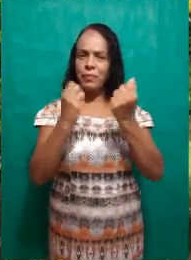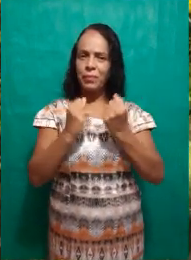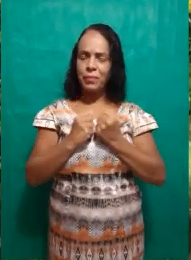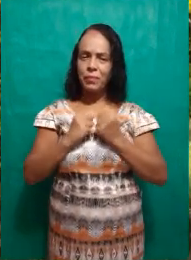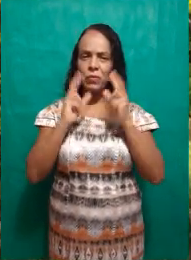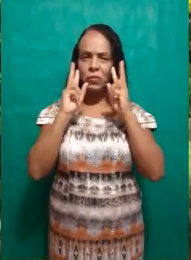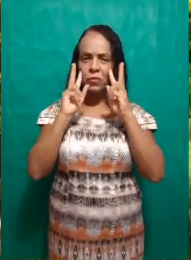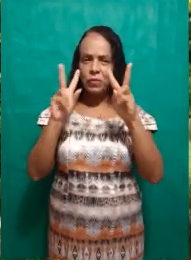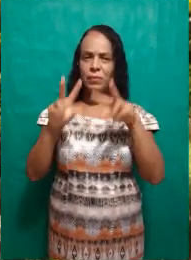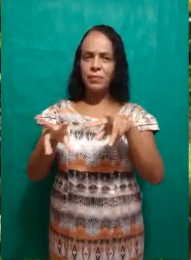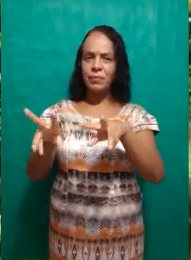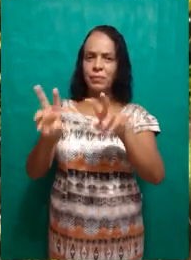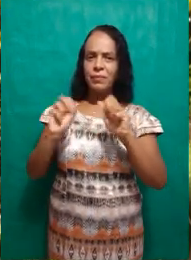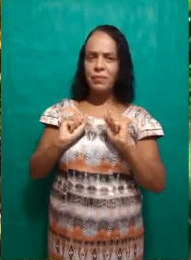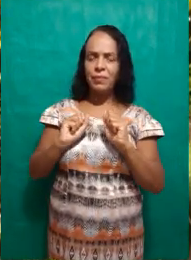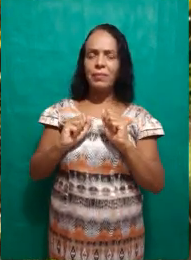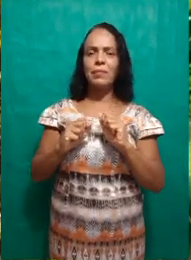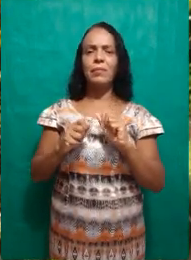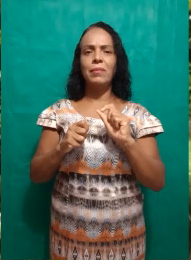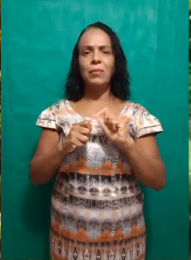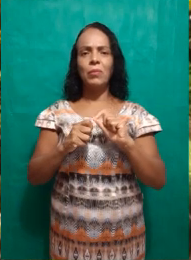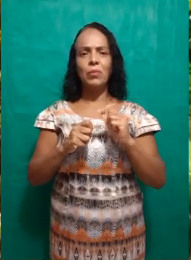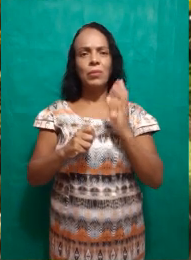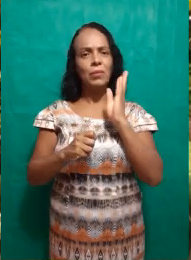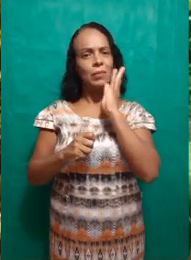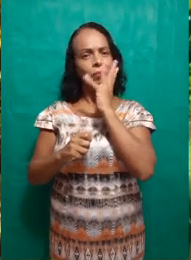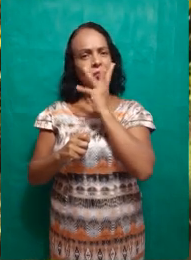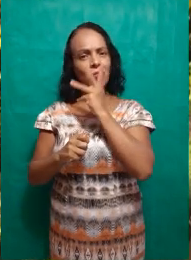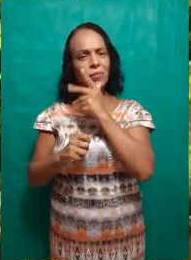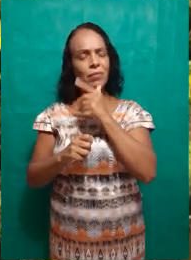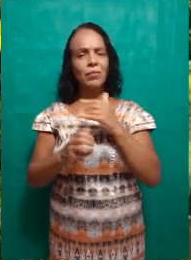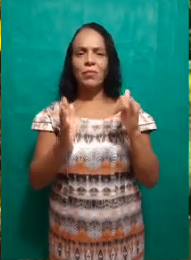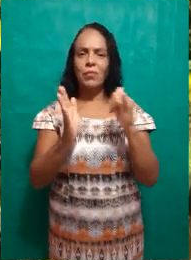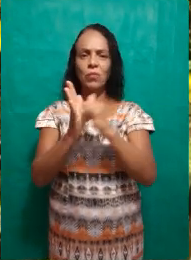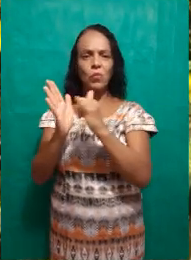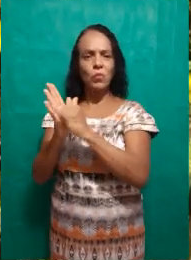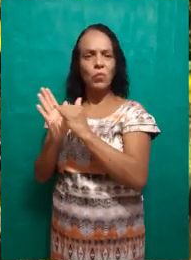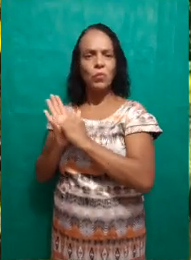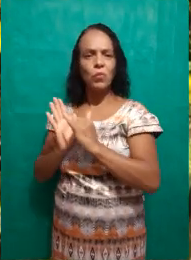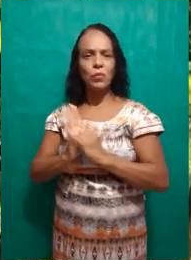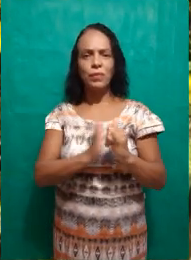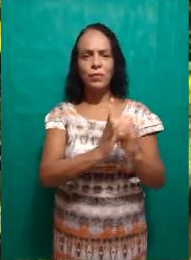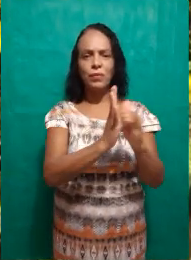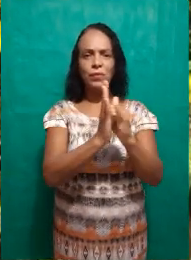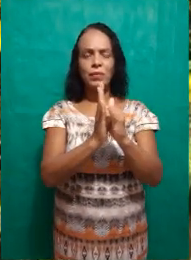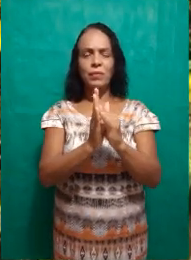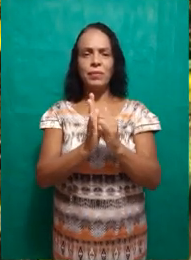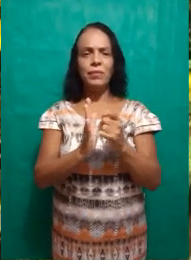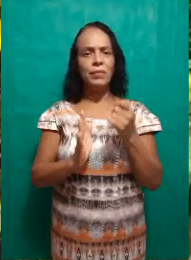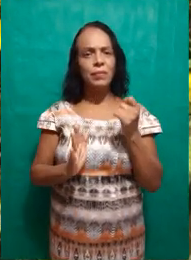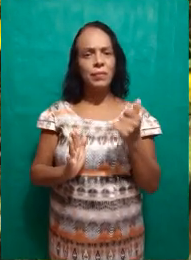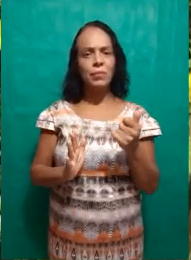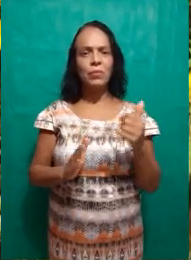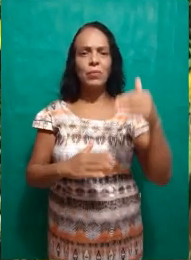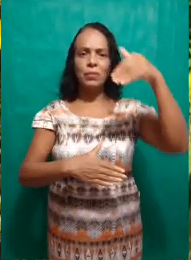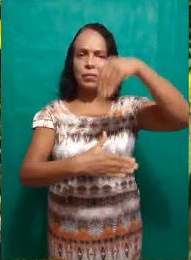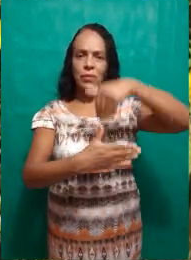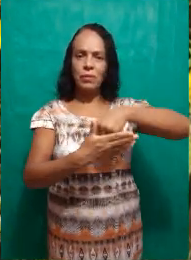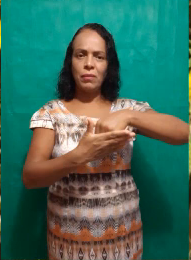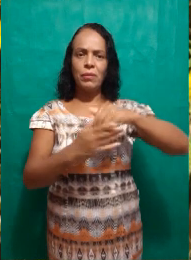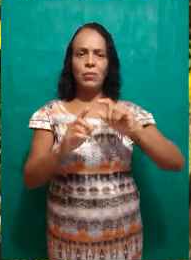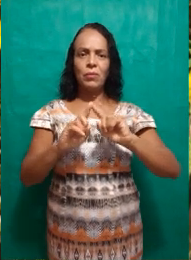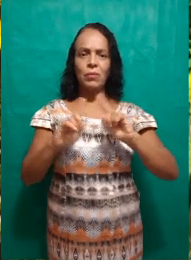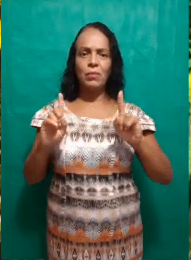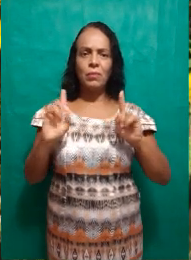daí por diante já sair naturalmente executando. Não foi assim. Ele foi ter todo